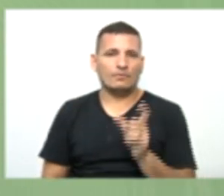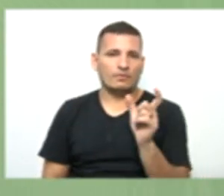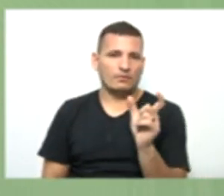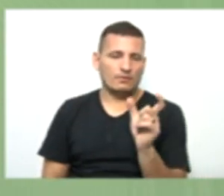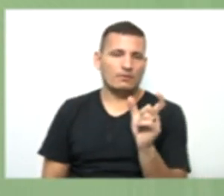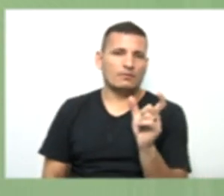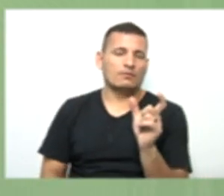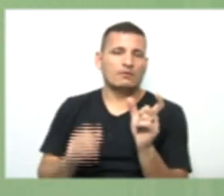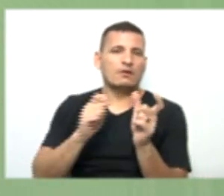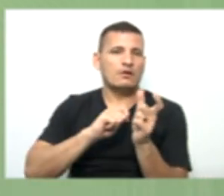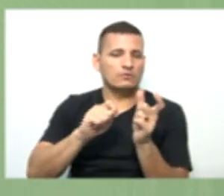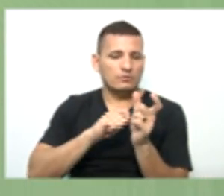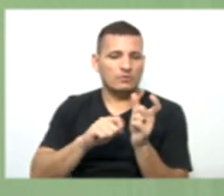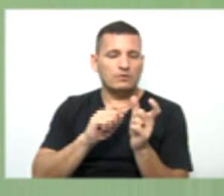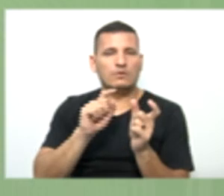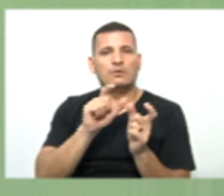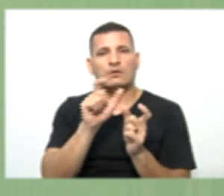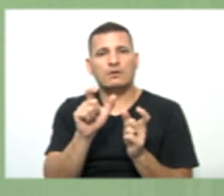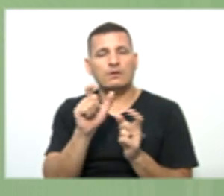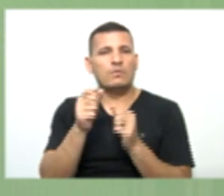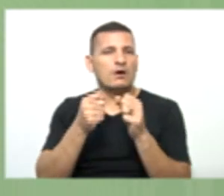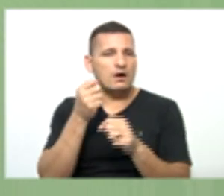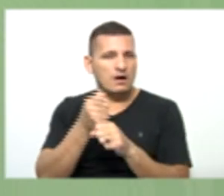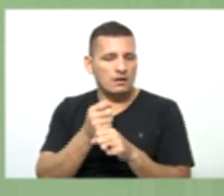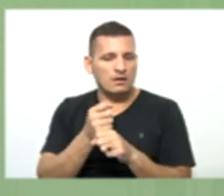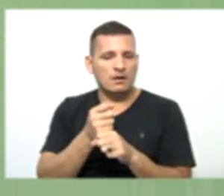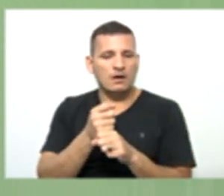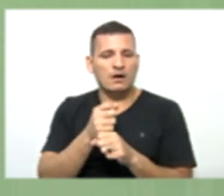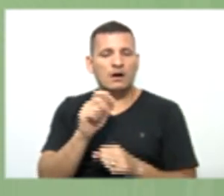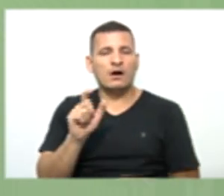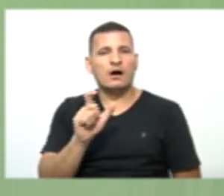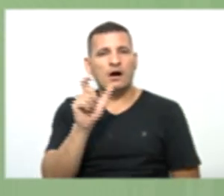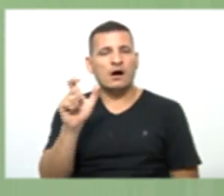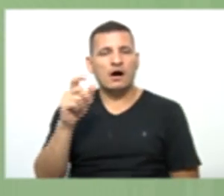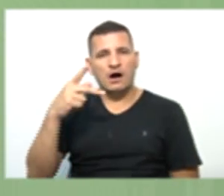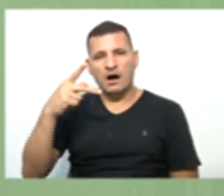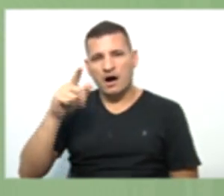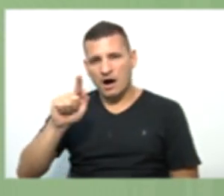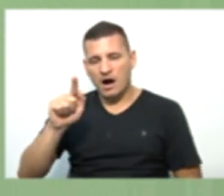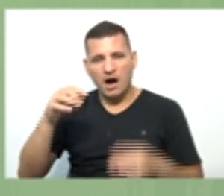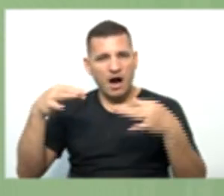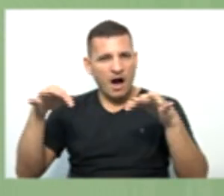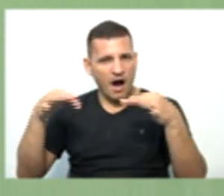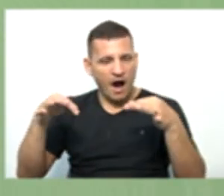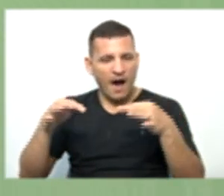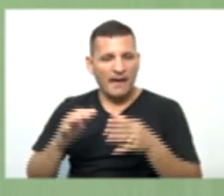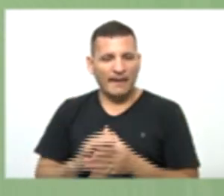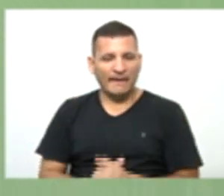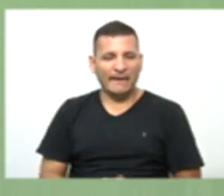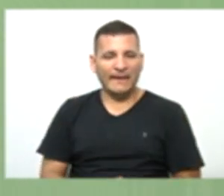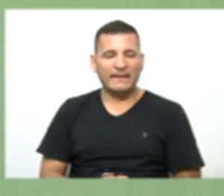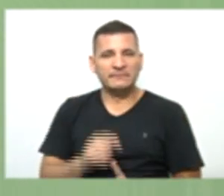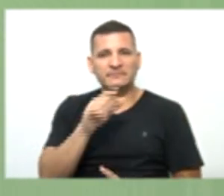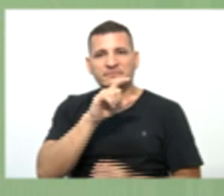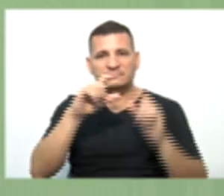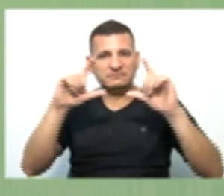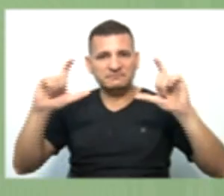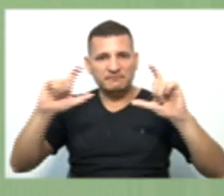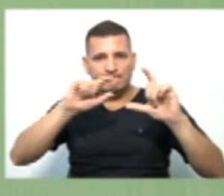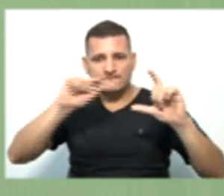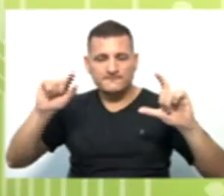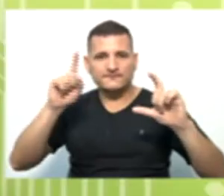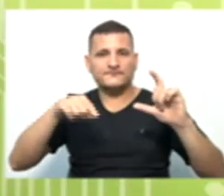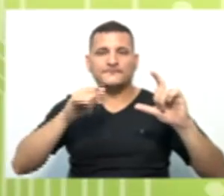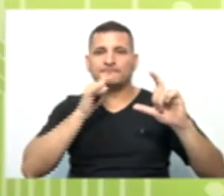o ano da publicação e a página. Esse daqui é um exemplo